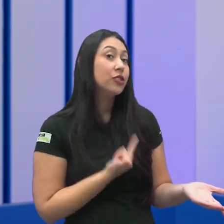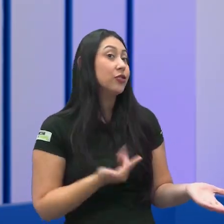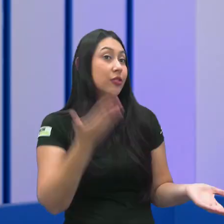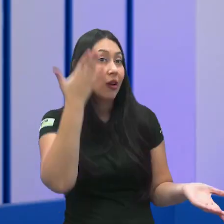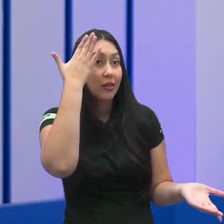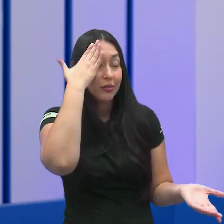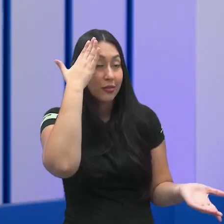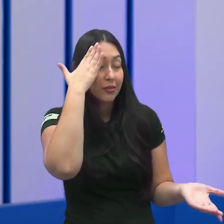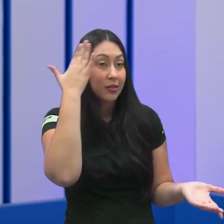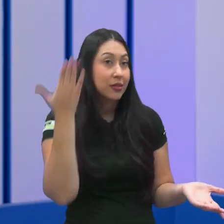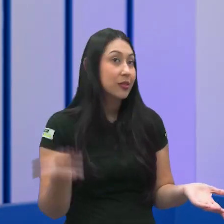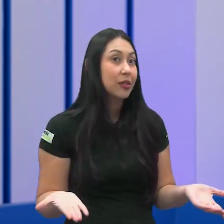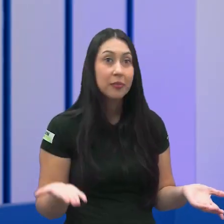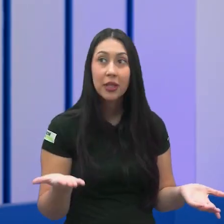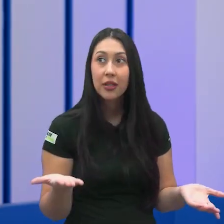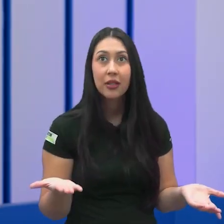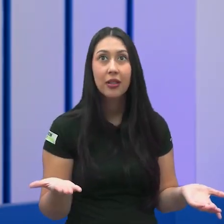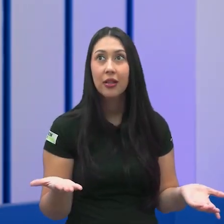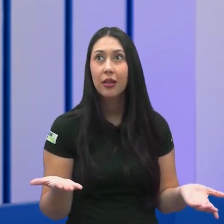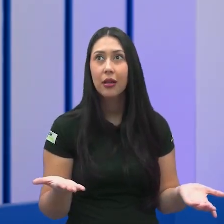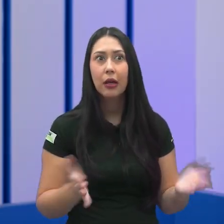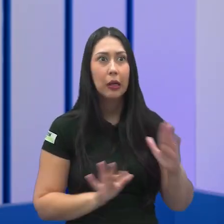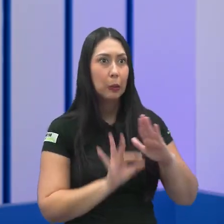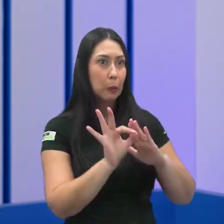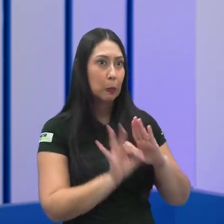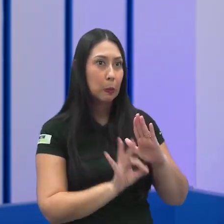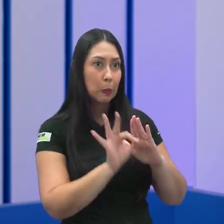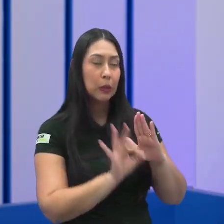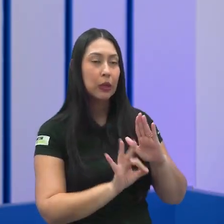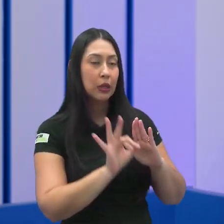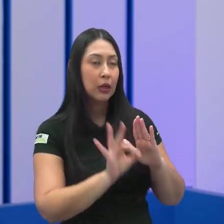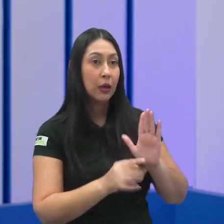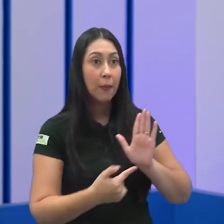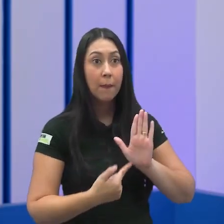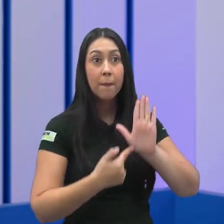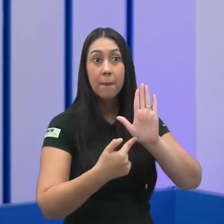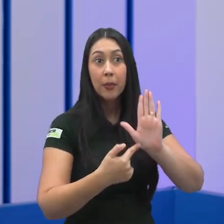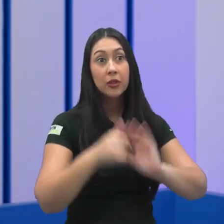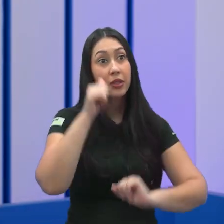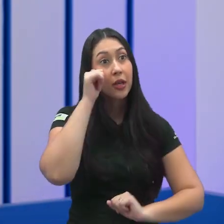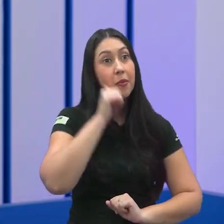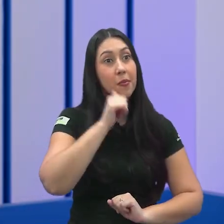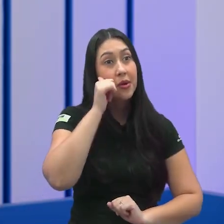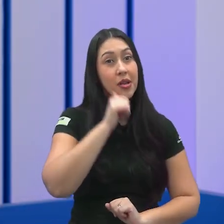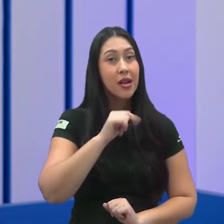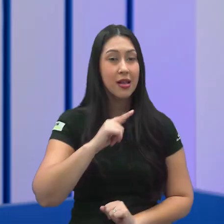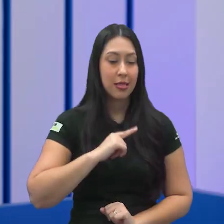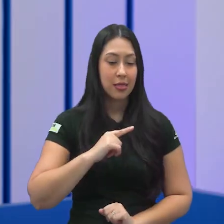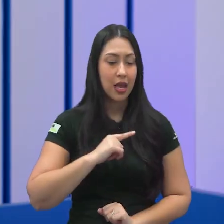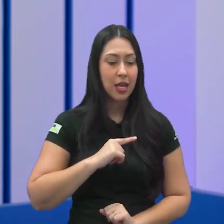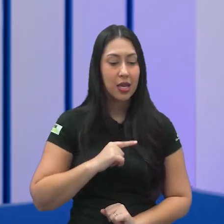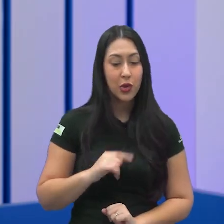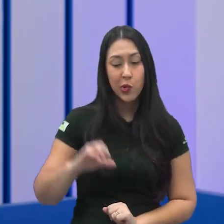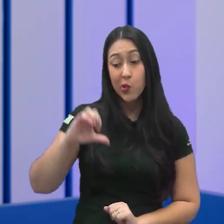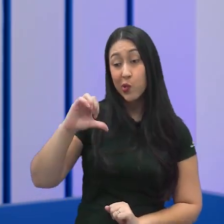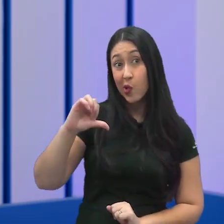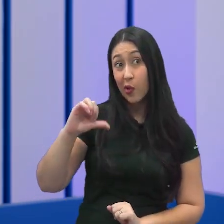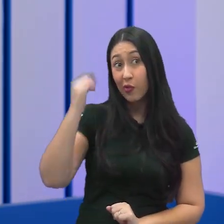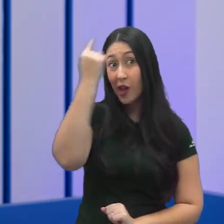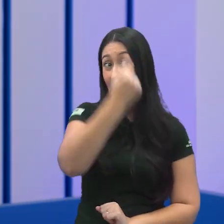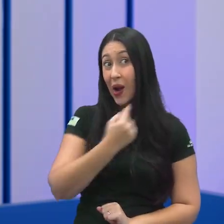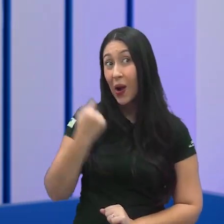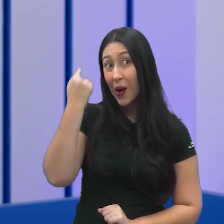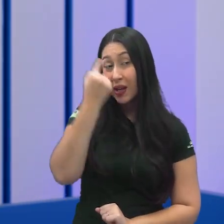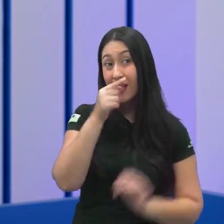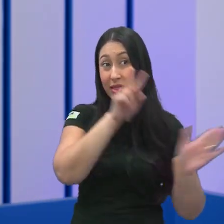a gente sabe que isso, eu acho que segundo o IBGE, né? A mulher ela tem aí 9 a 10 horas